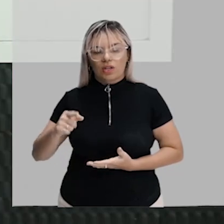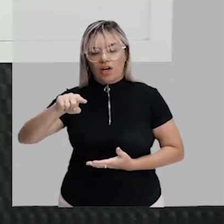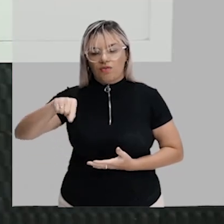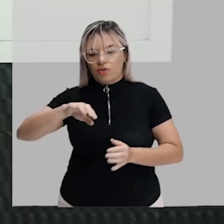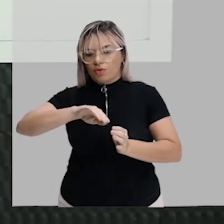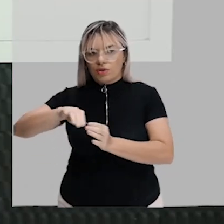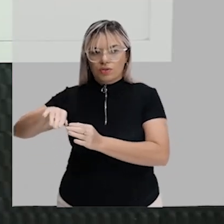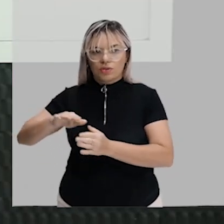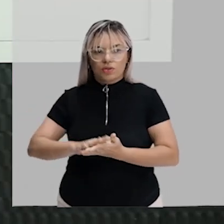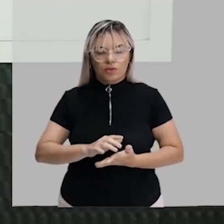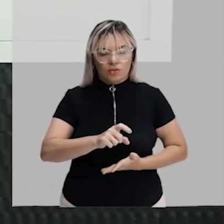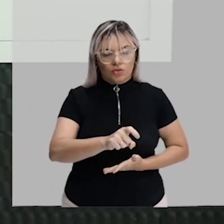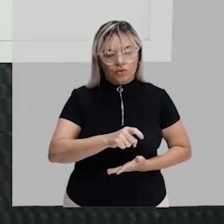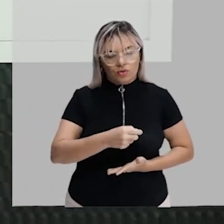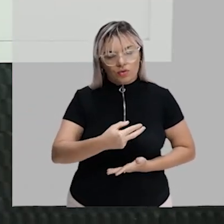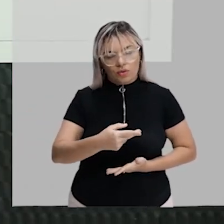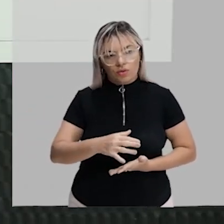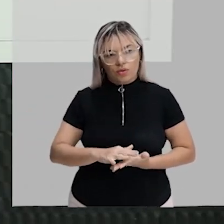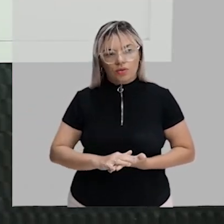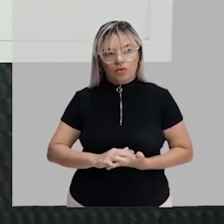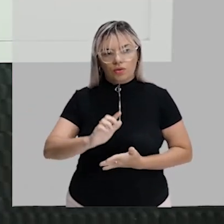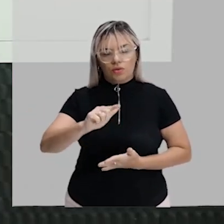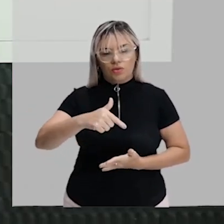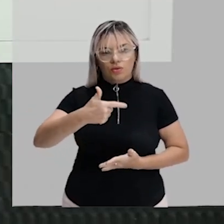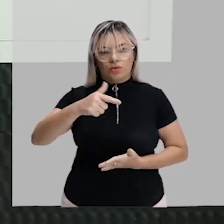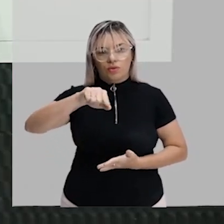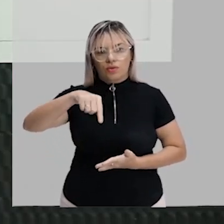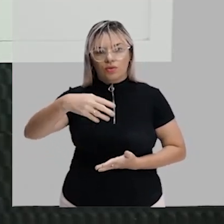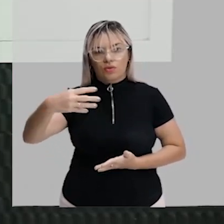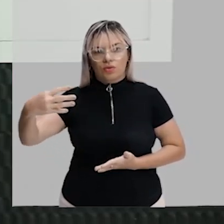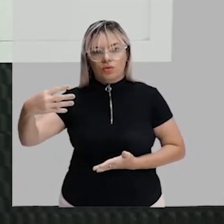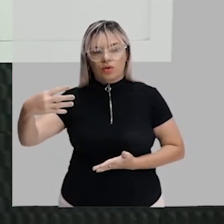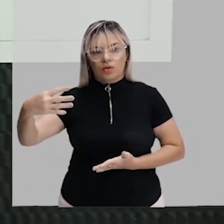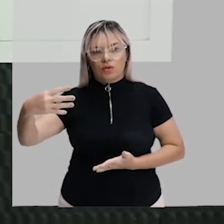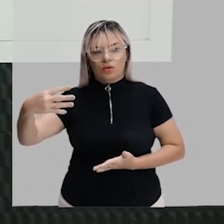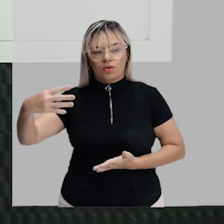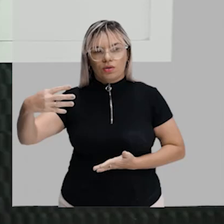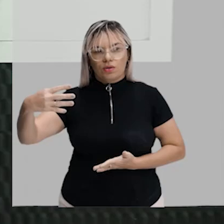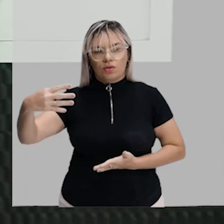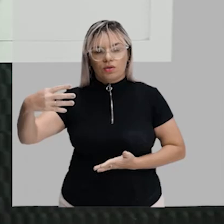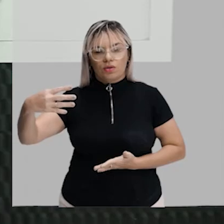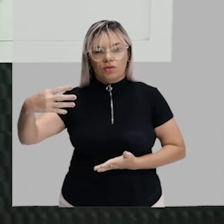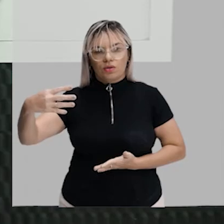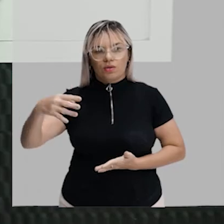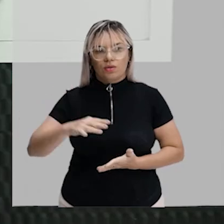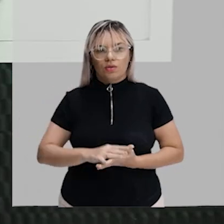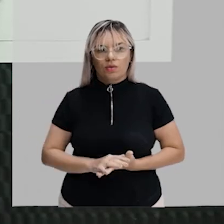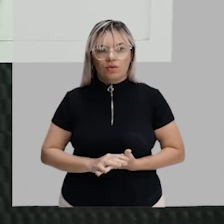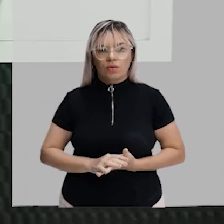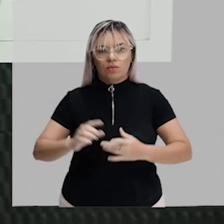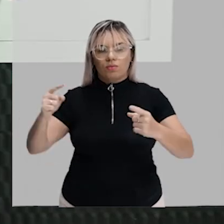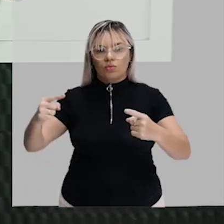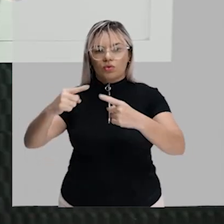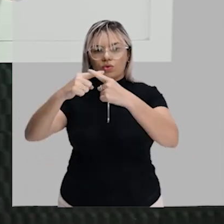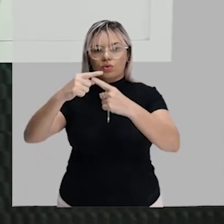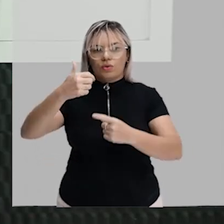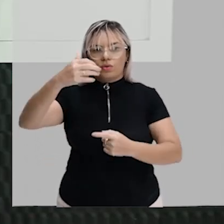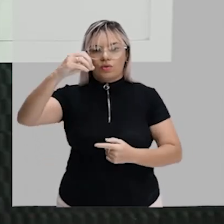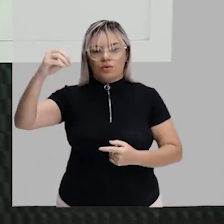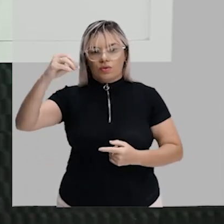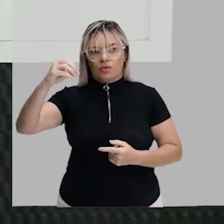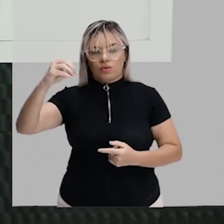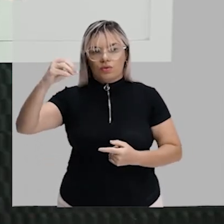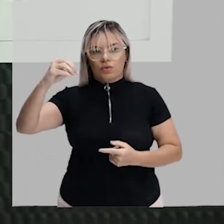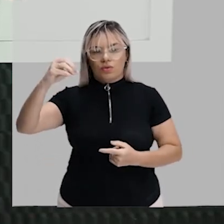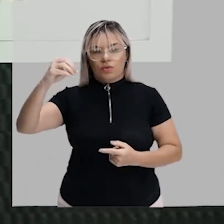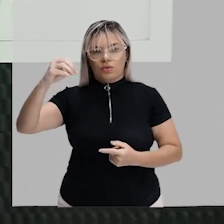o 2,4 em 24, é como se eu estivesse multiplicando em cima e embaixo por 100, ó.